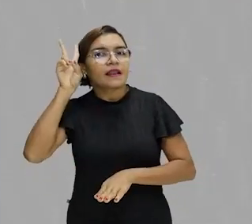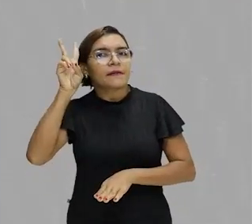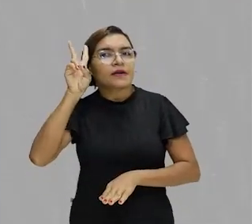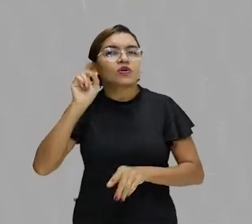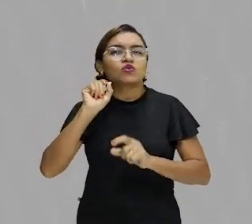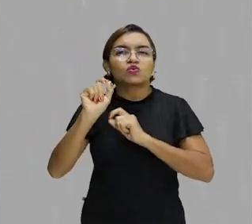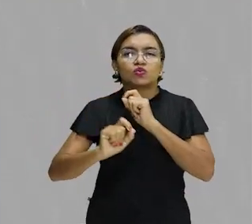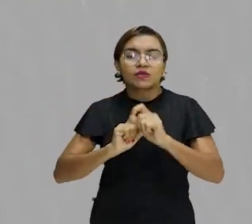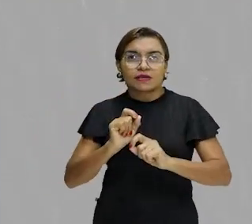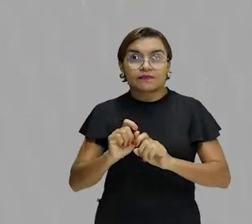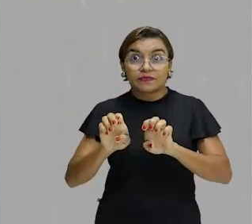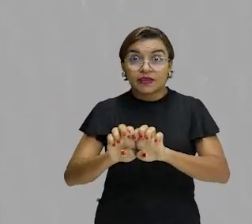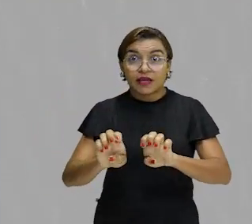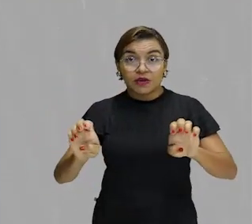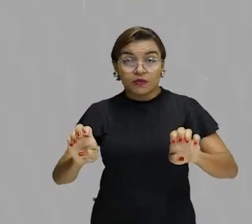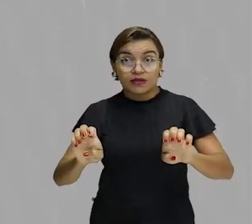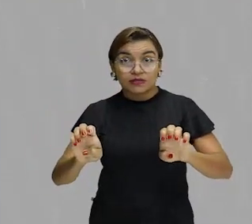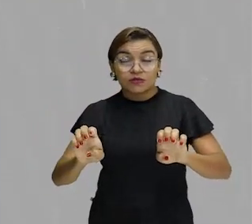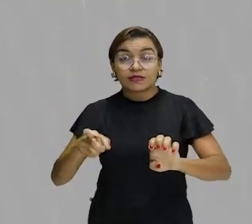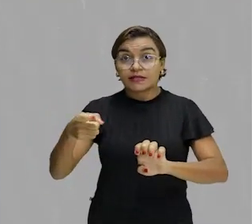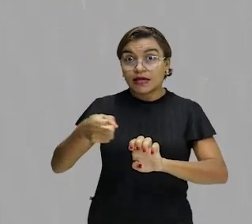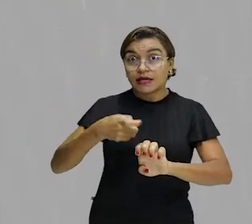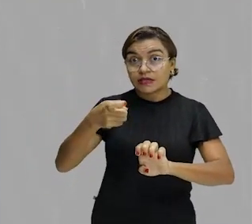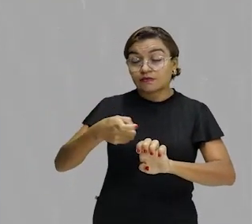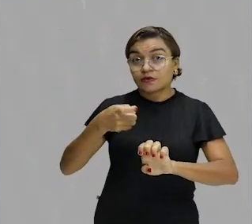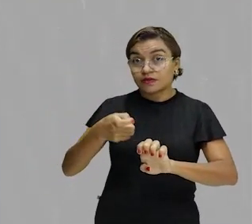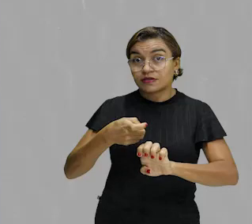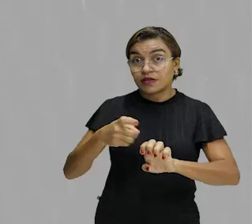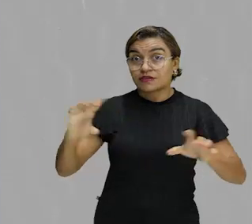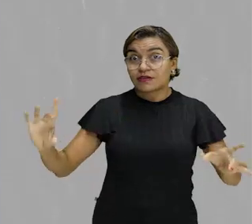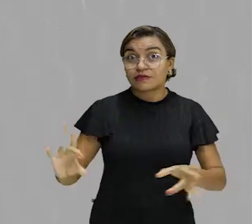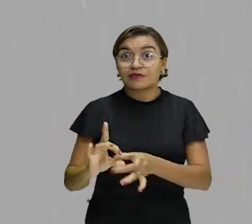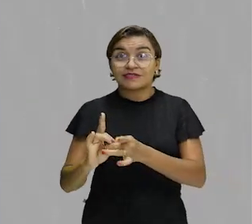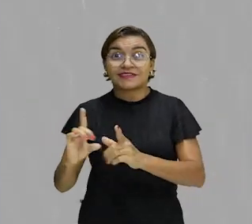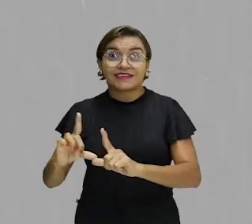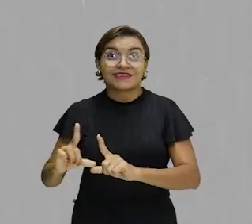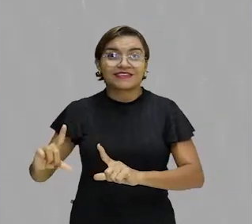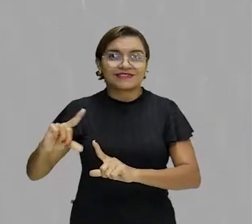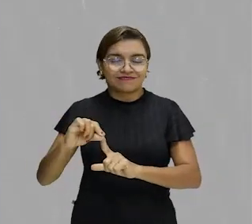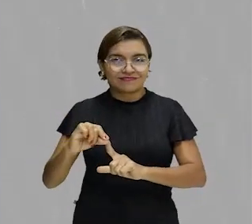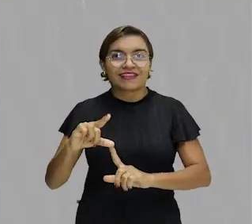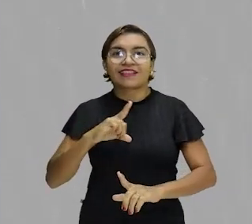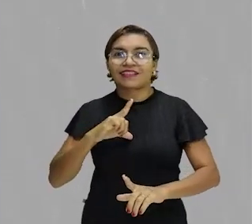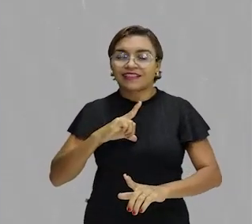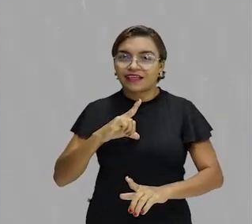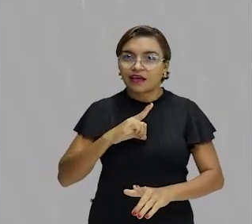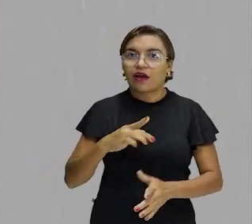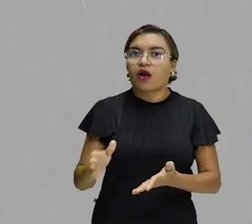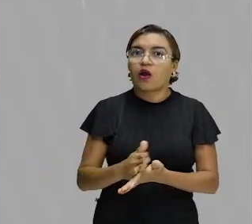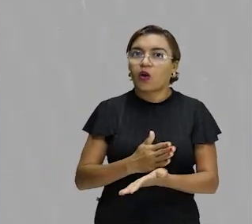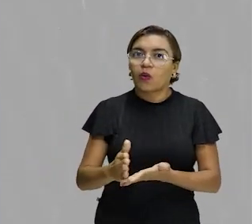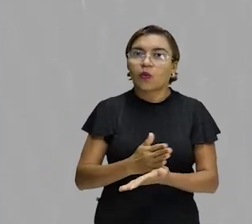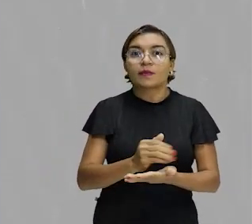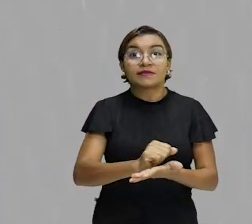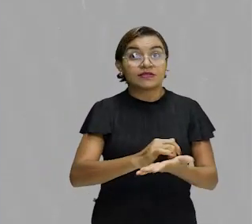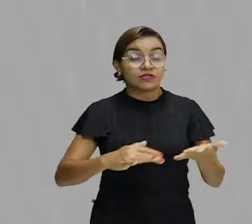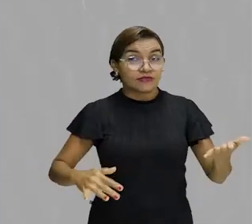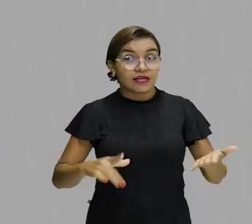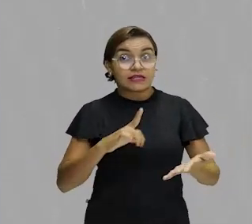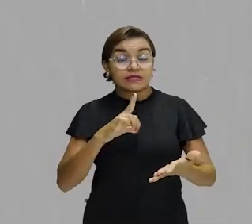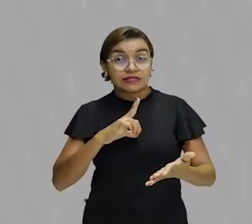Depois nós vamos ver o conceito e na sequência o exemplo, tá? Então essa parte de função inversa, ela é importantíssima para o nosso estudo